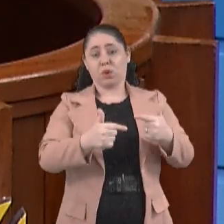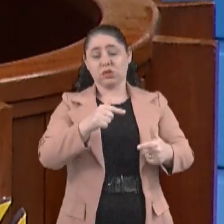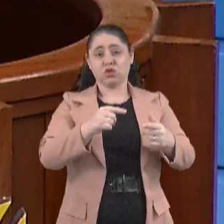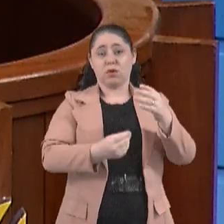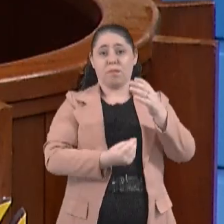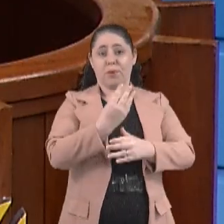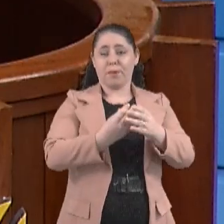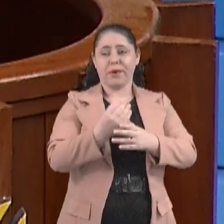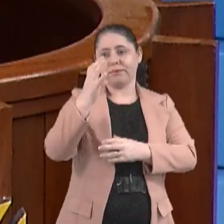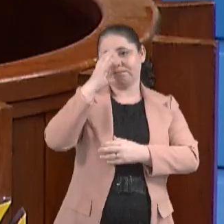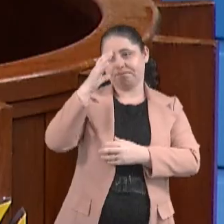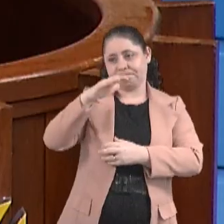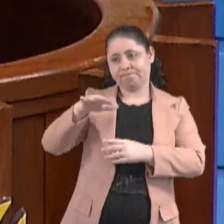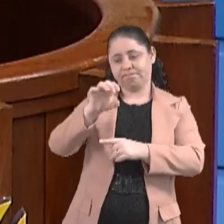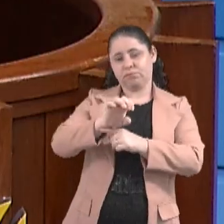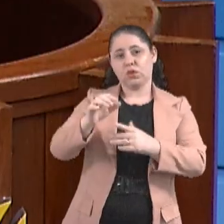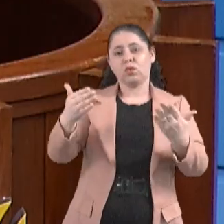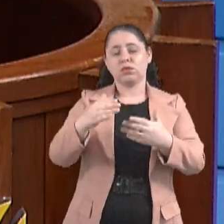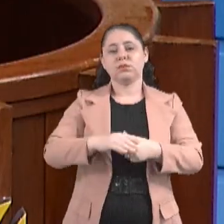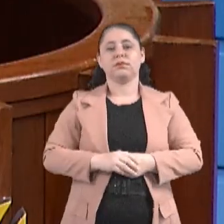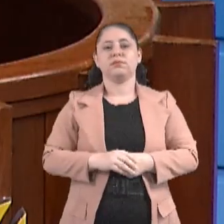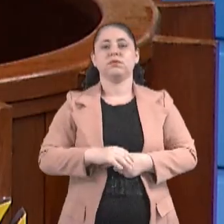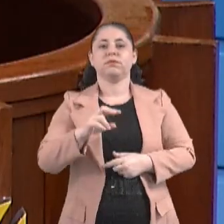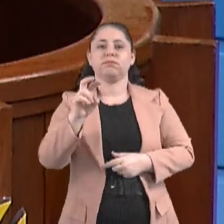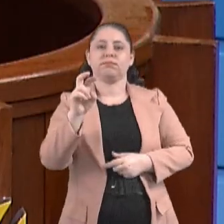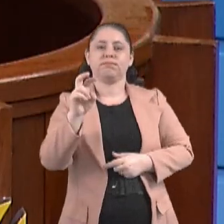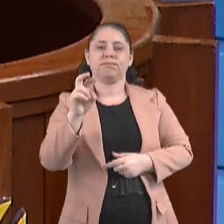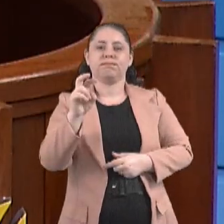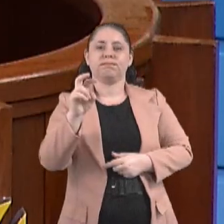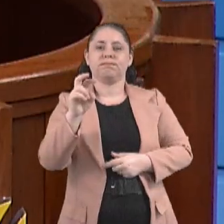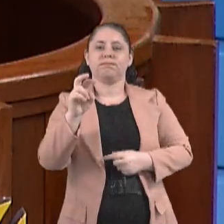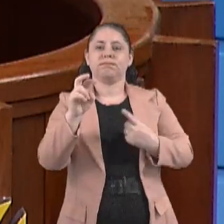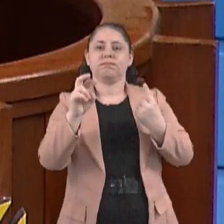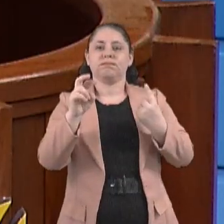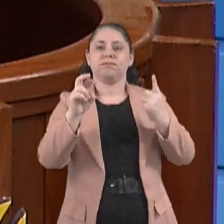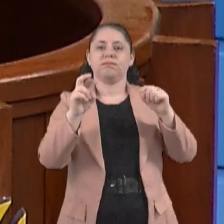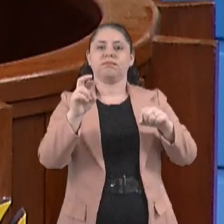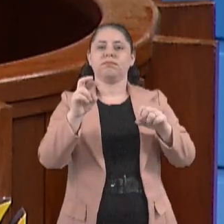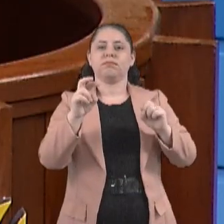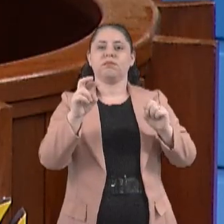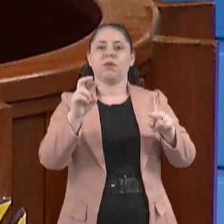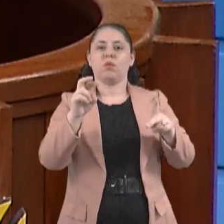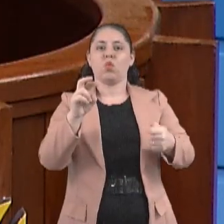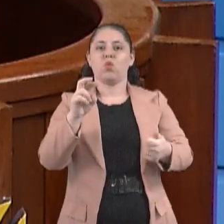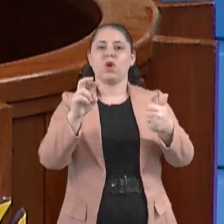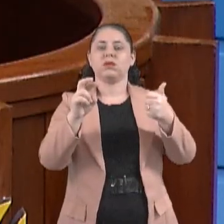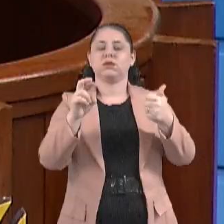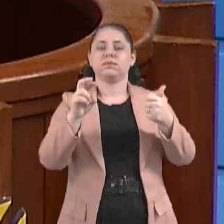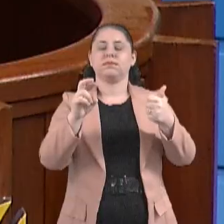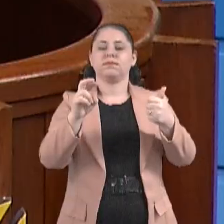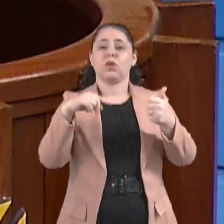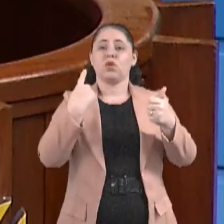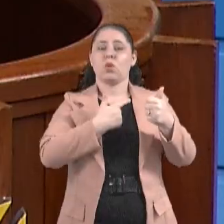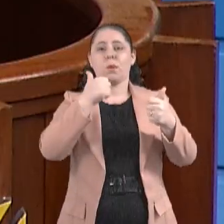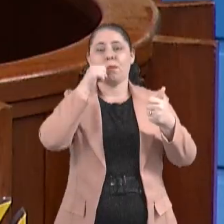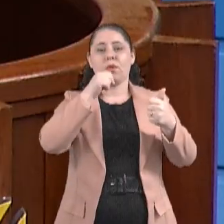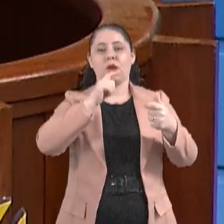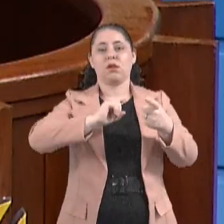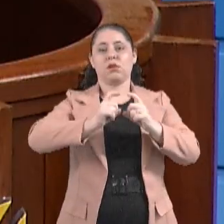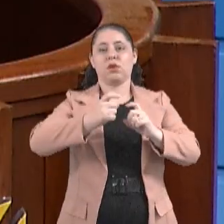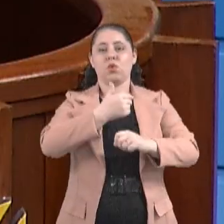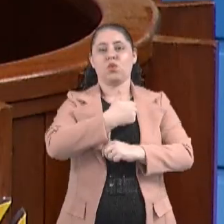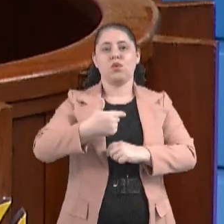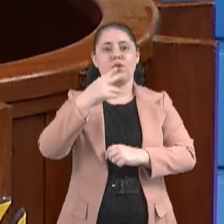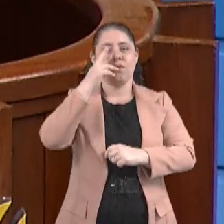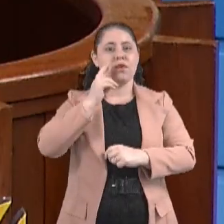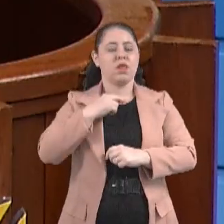políticas e acompanhando a política pelo Estado. Hoje, são 5. E uma delas está para se aposentar. Nós, mulheres, estivemos numa reunião com o